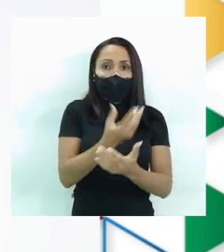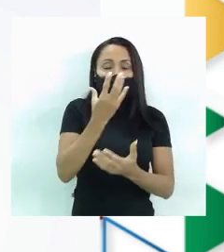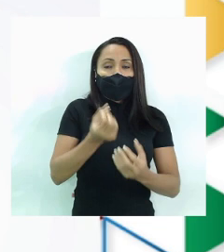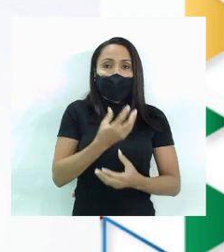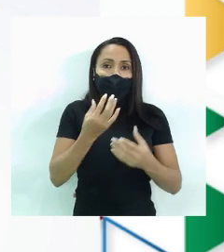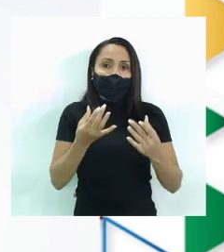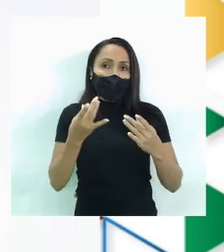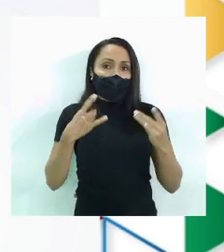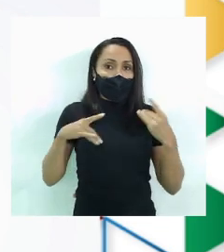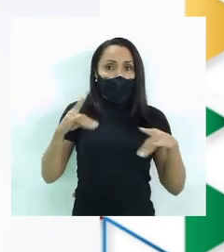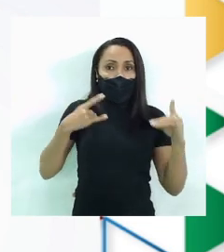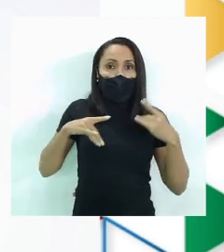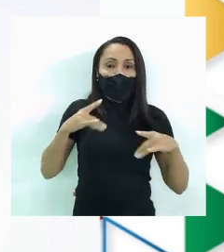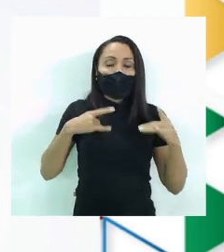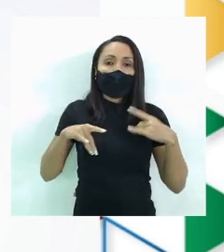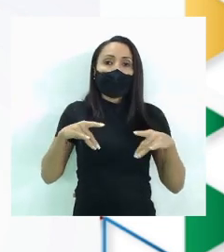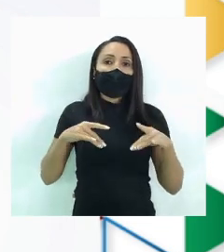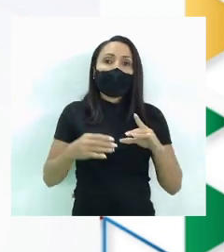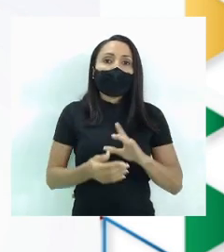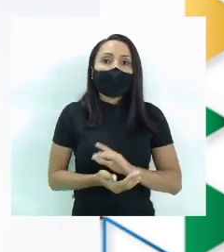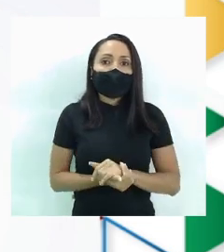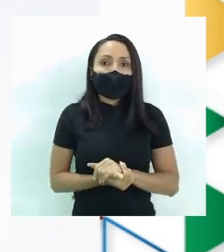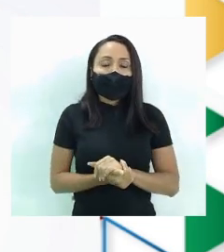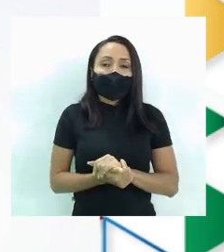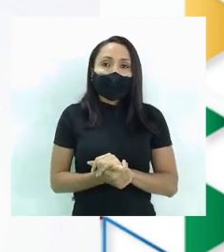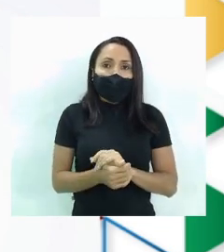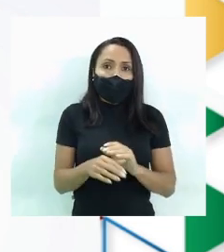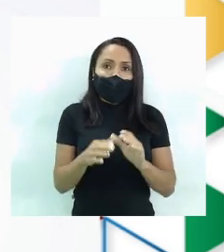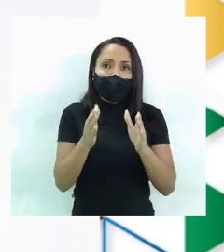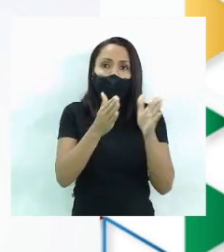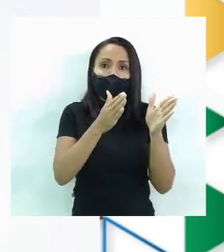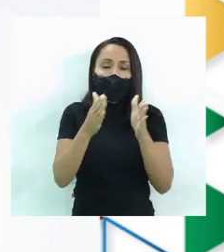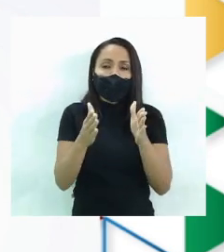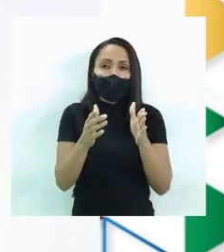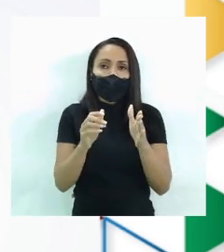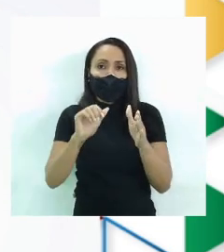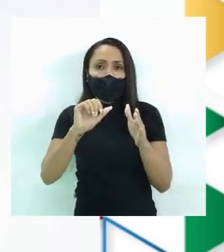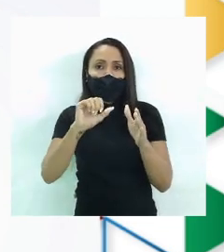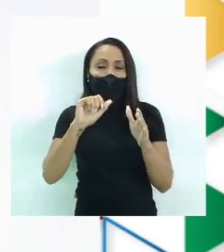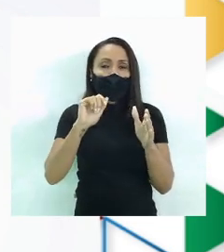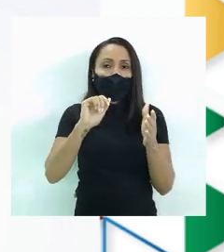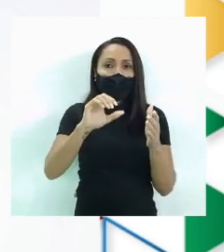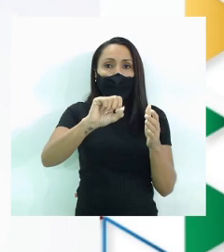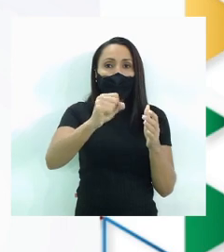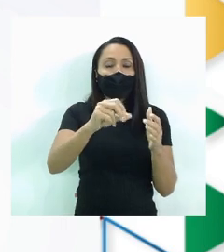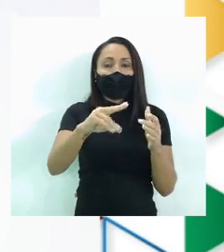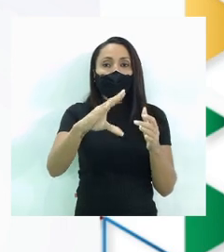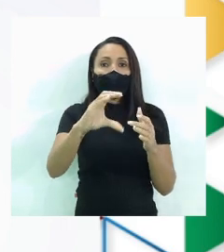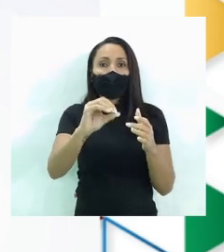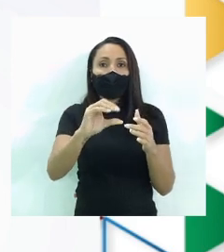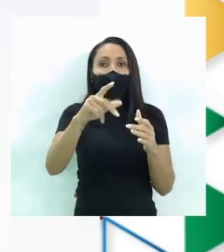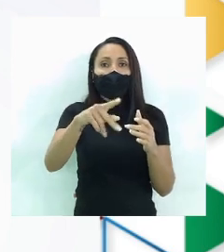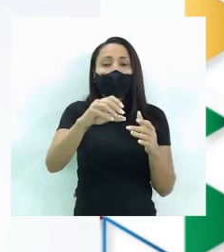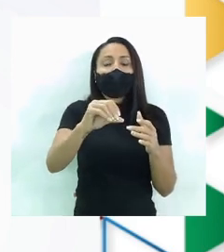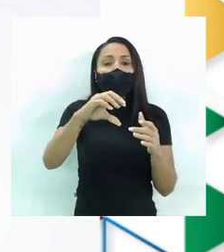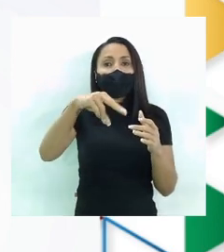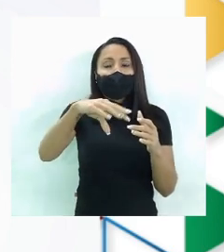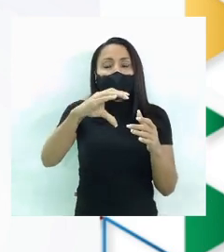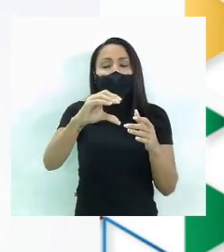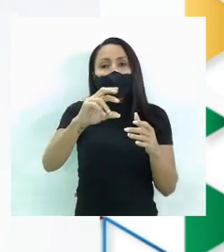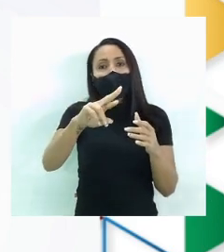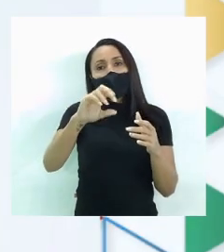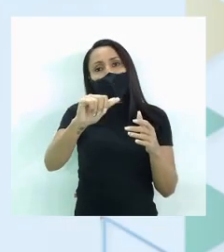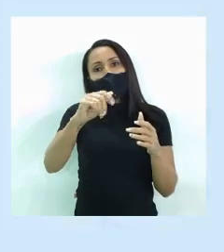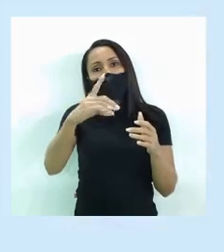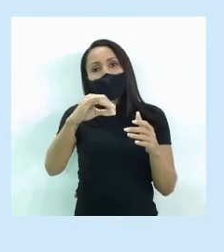e o glucagon, que é a porção endócrina. Produz o suco pancreático, que é a porção exócrina, tá certo? Então,